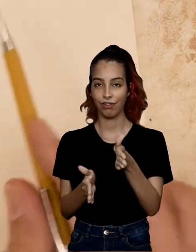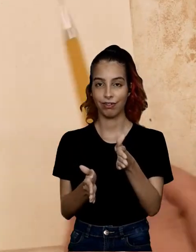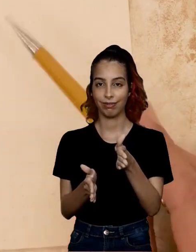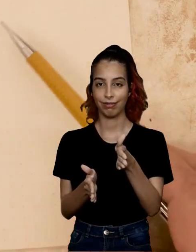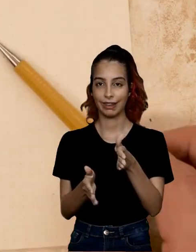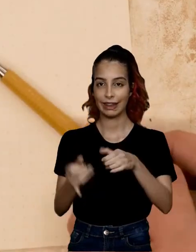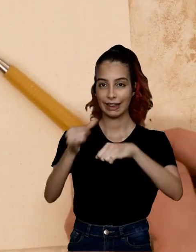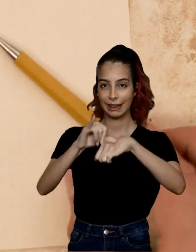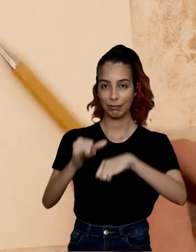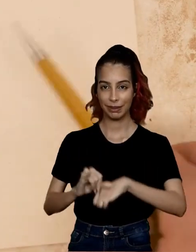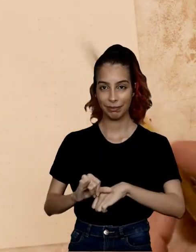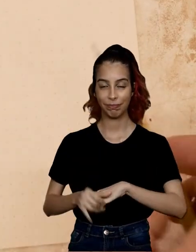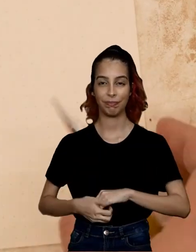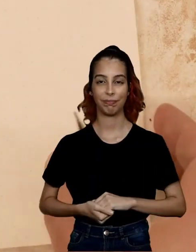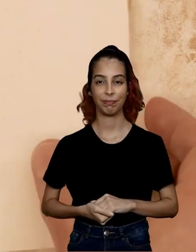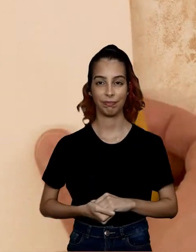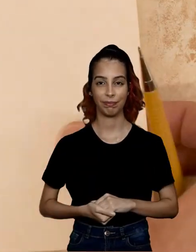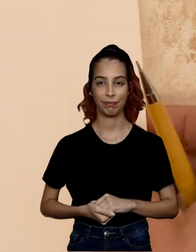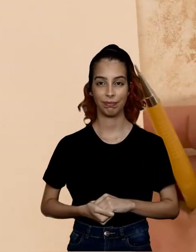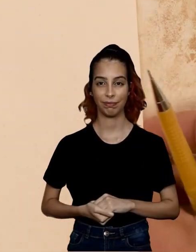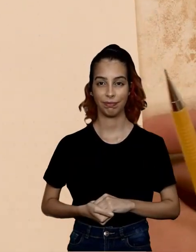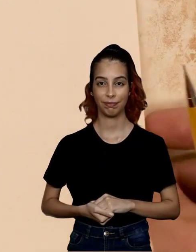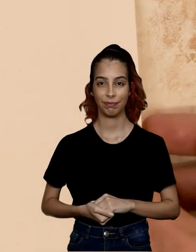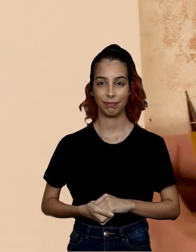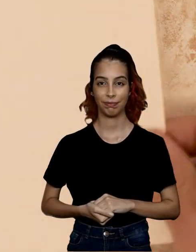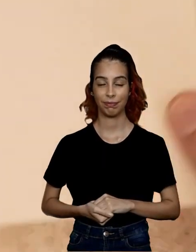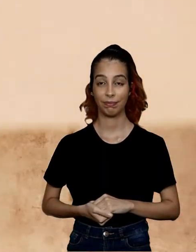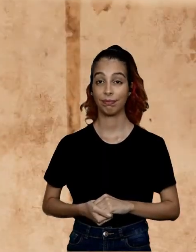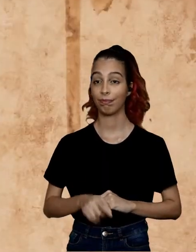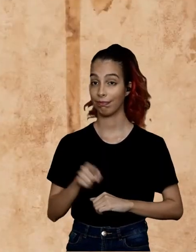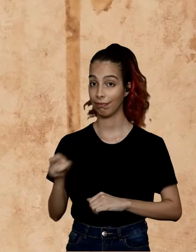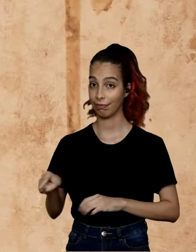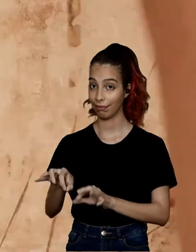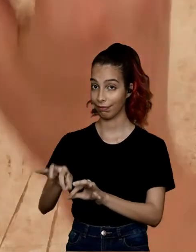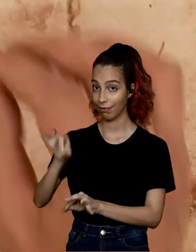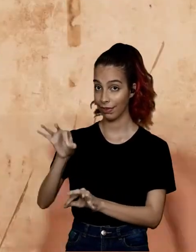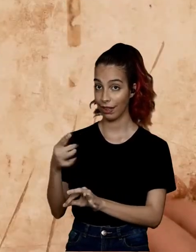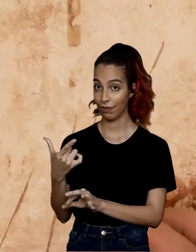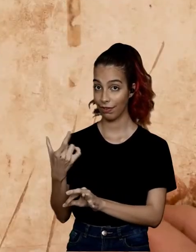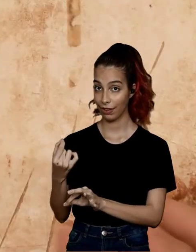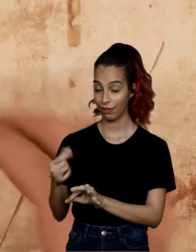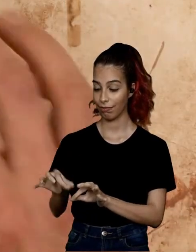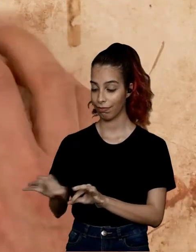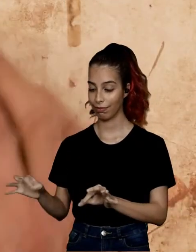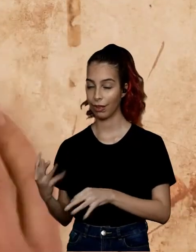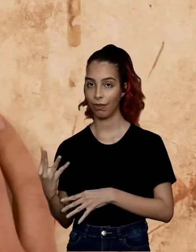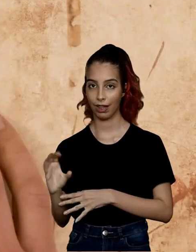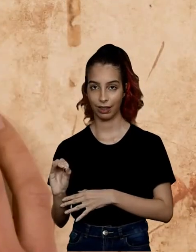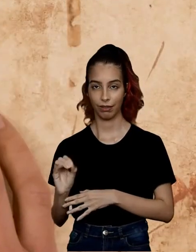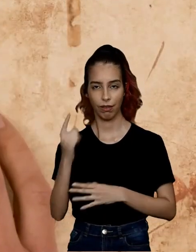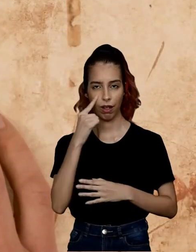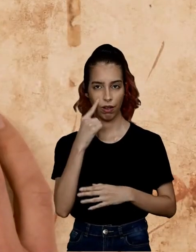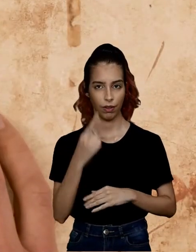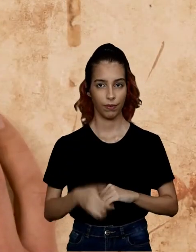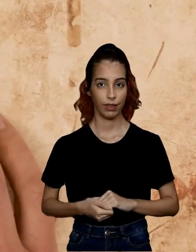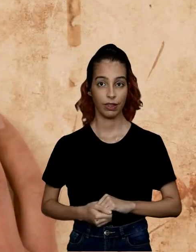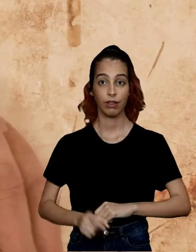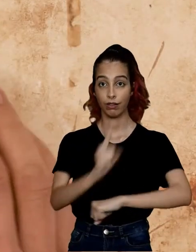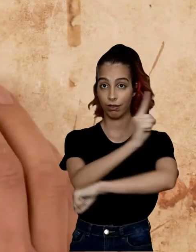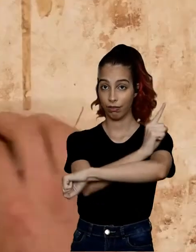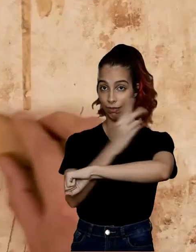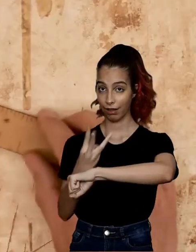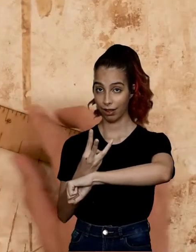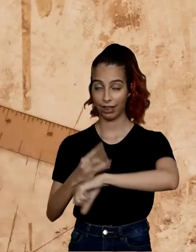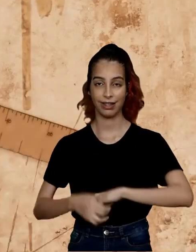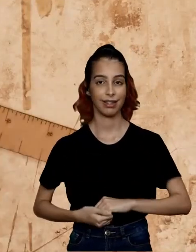Eu vou cortar o meu modelo, tá? Para fazer o modelo, eu vou usar a escala também de 1 para